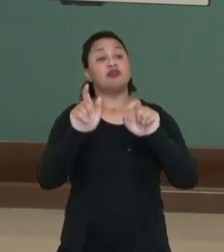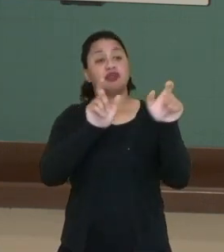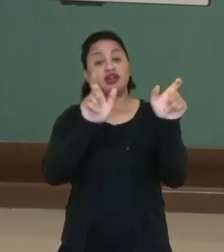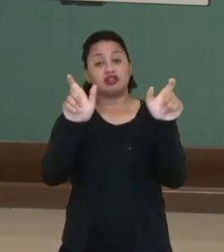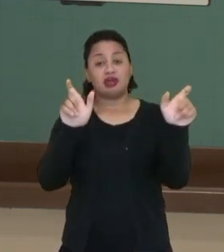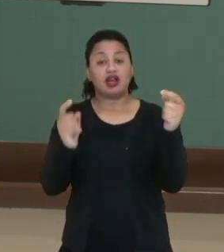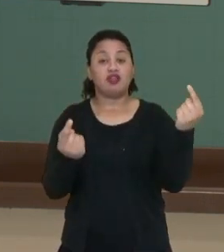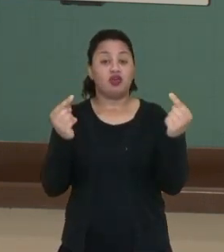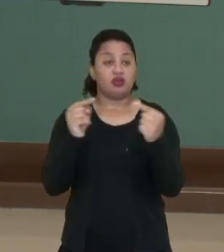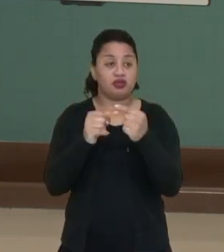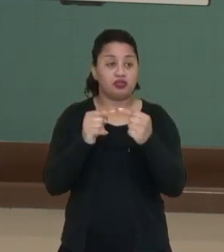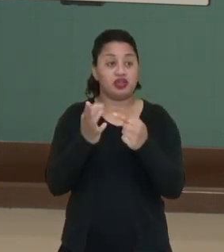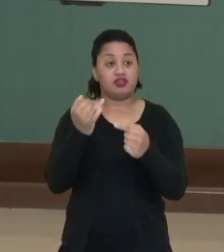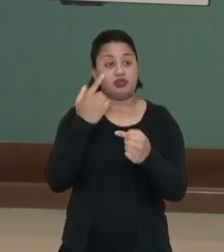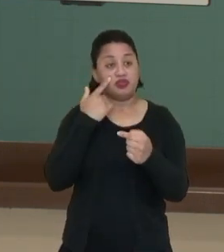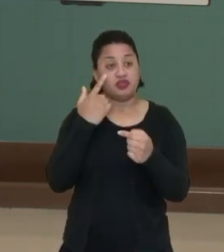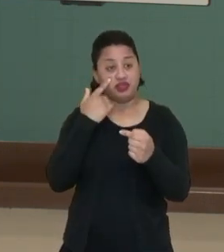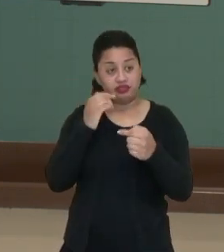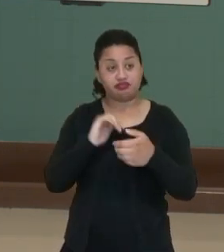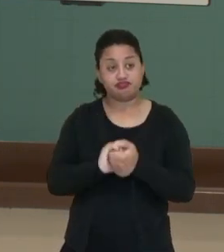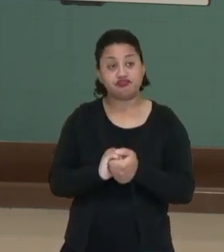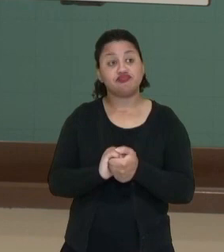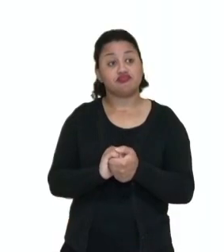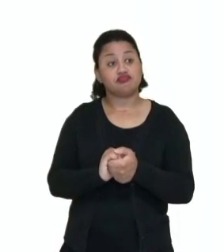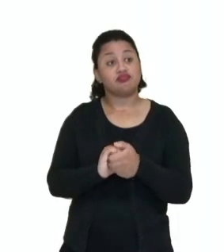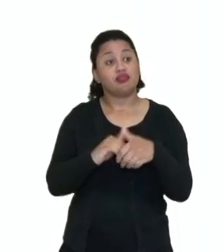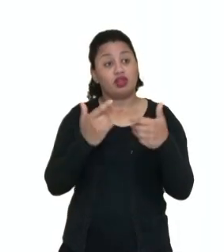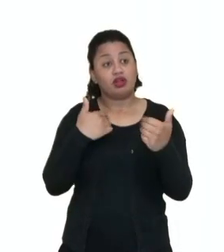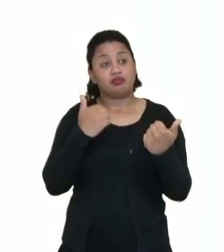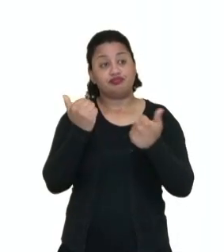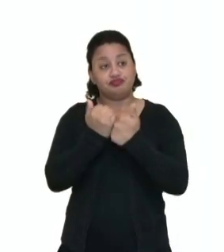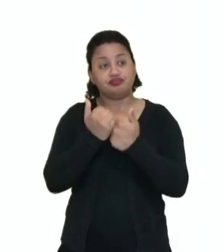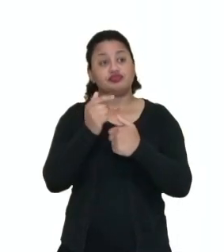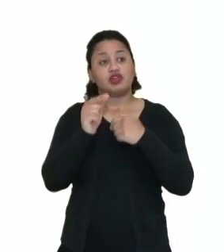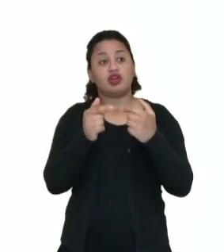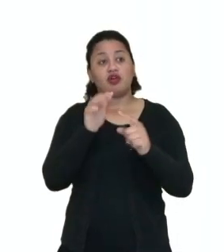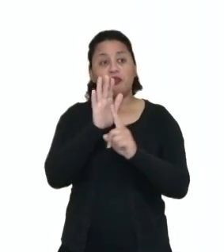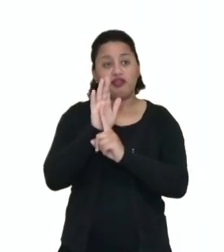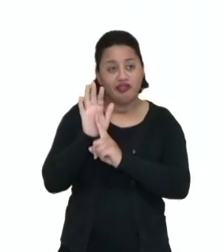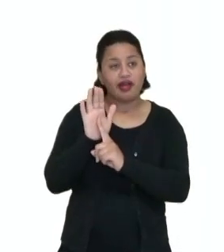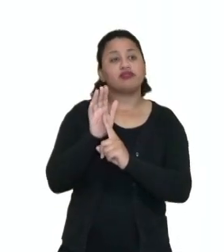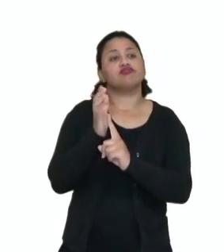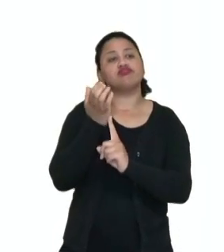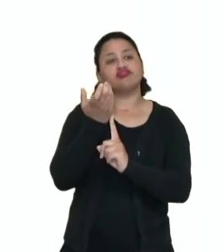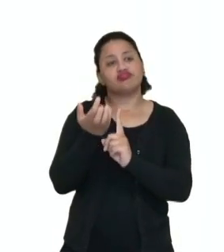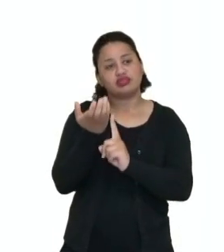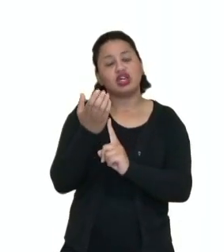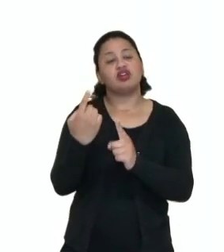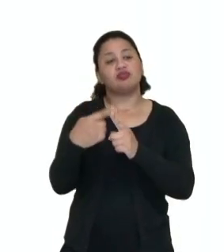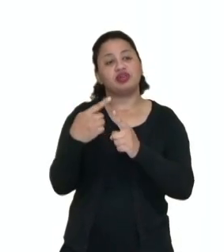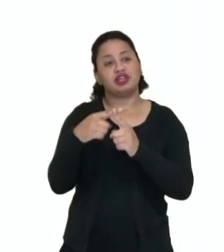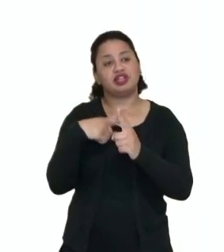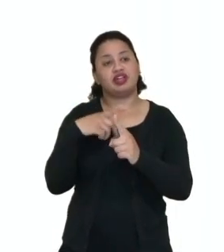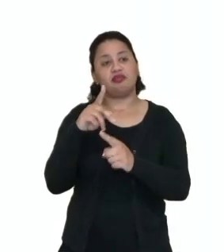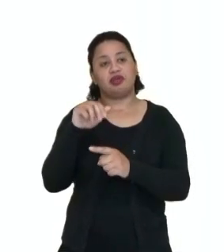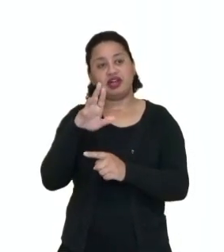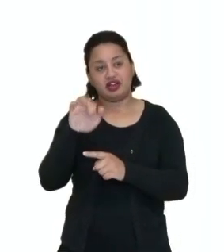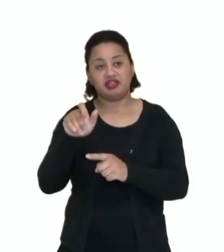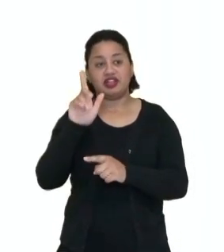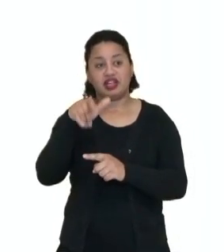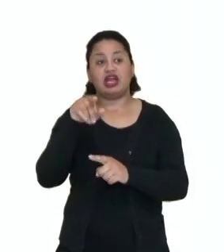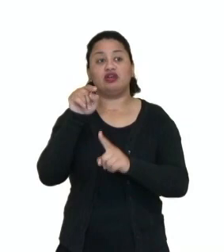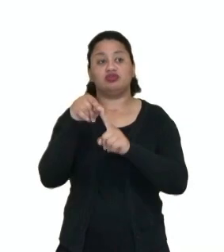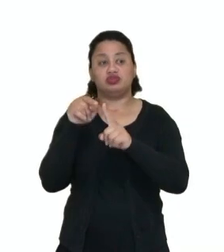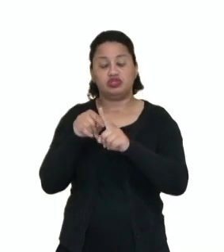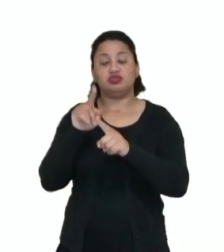aqui. Vamos conferir, então, como que ficou? Substituindo aqui, ó, uma vela, né? Queima porque contém parafina que serve